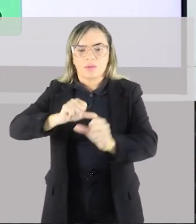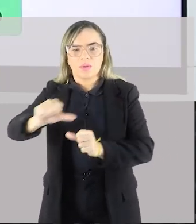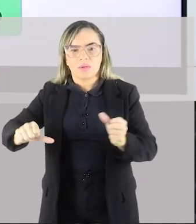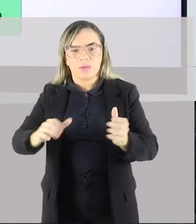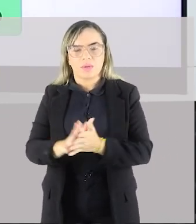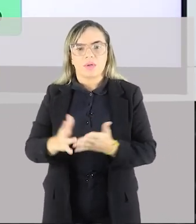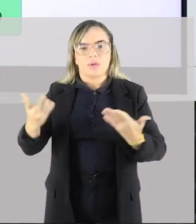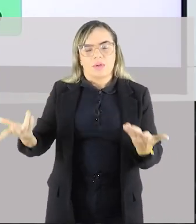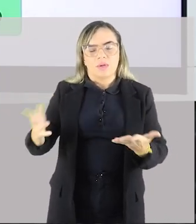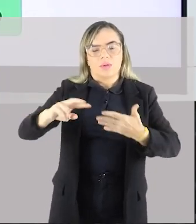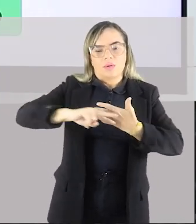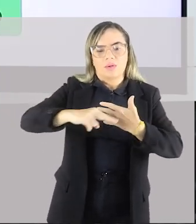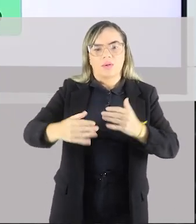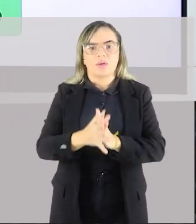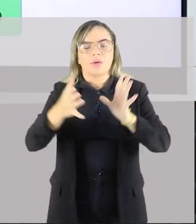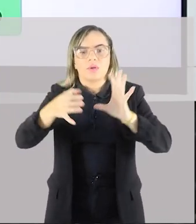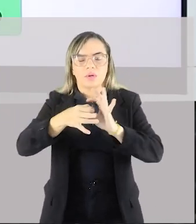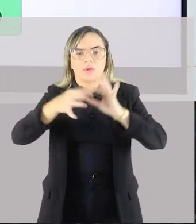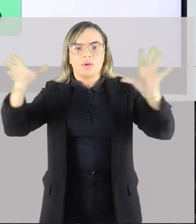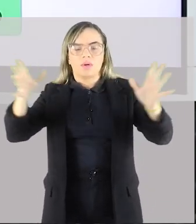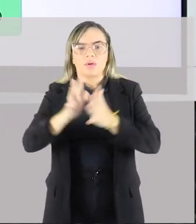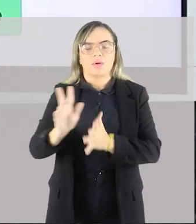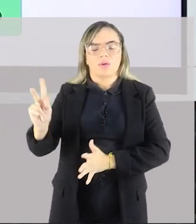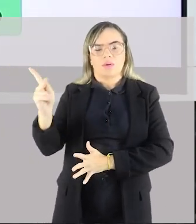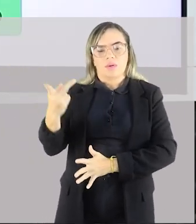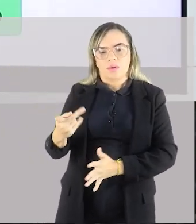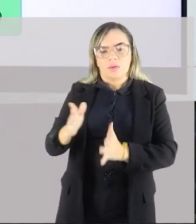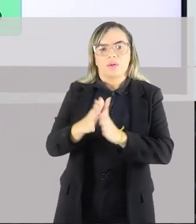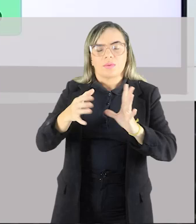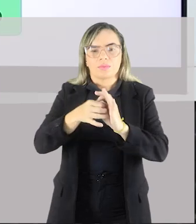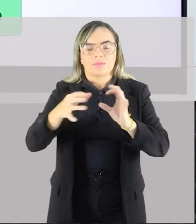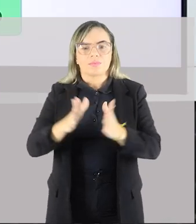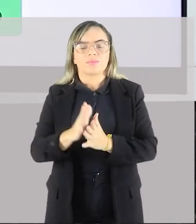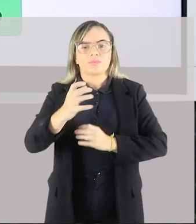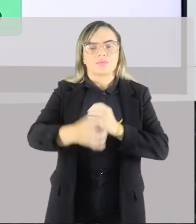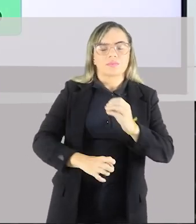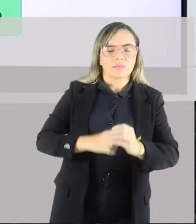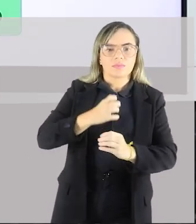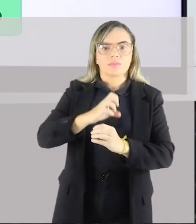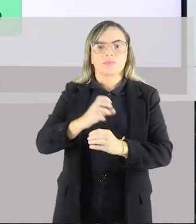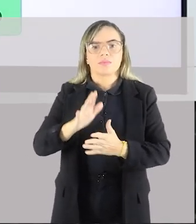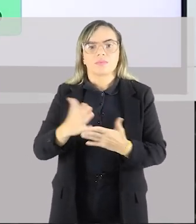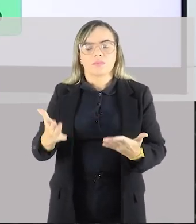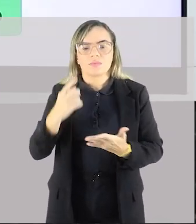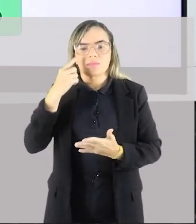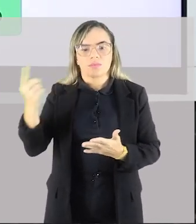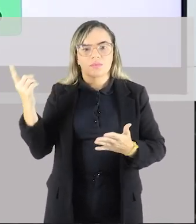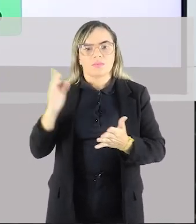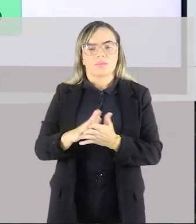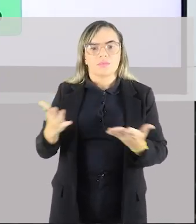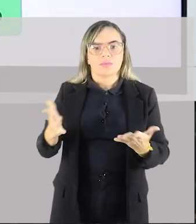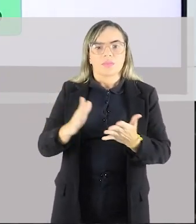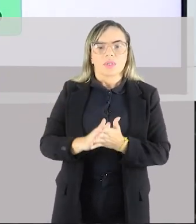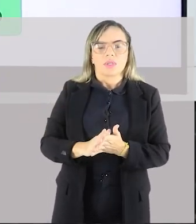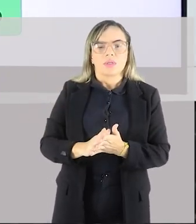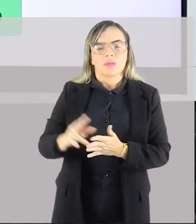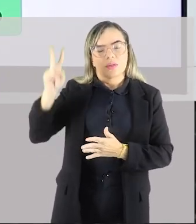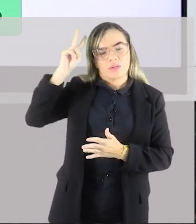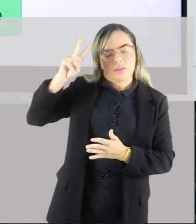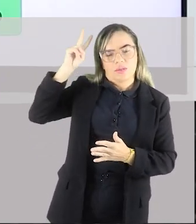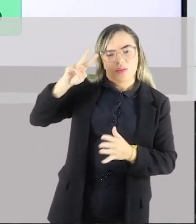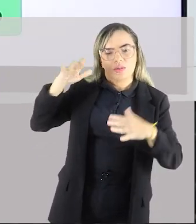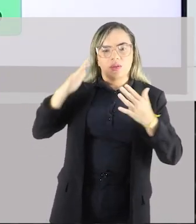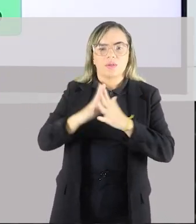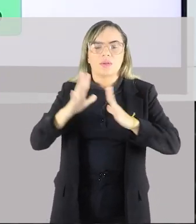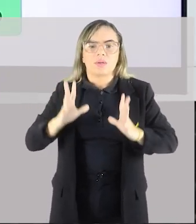gente acaba liberando hidrogênios, liberando elétrons, certo? E aí lembra que eu falei para vocês que toda